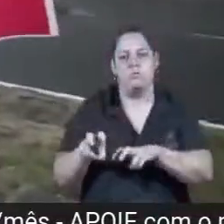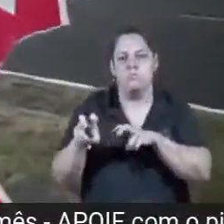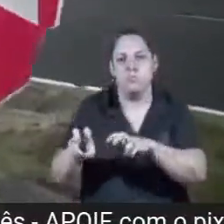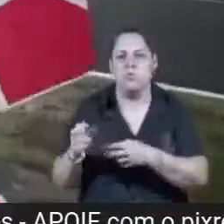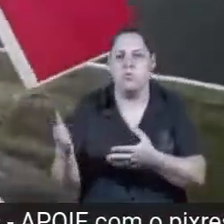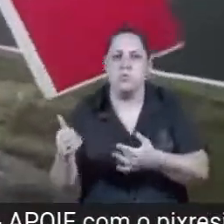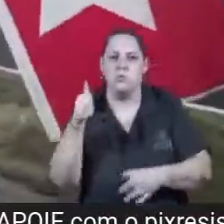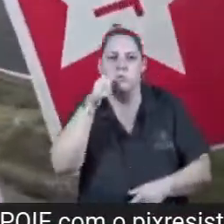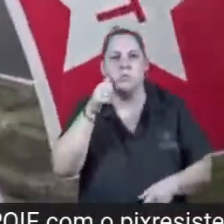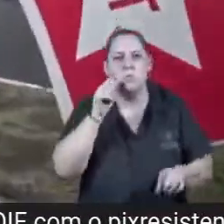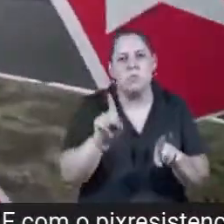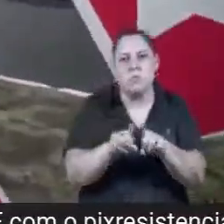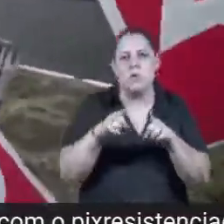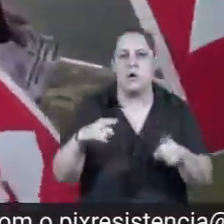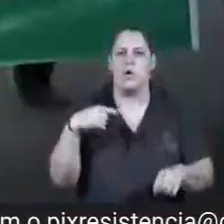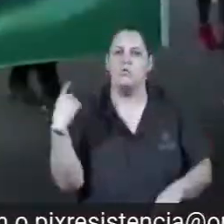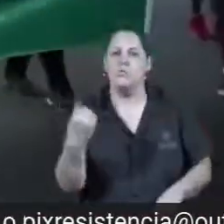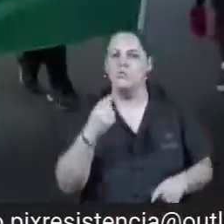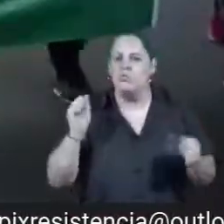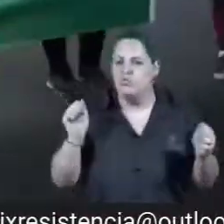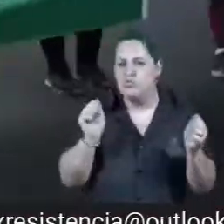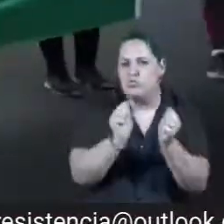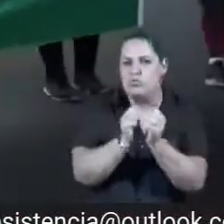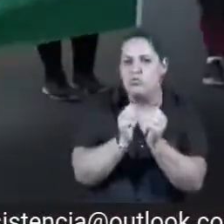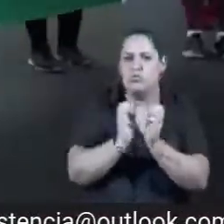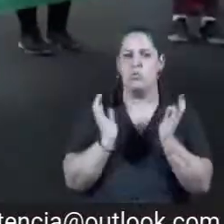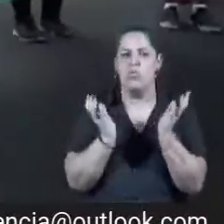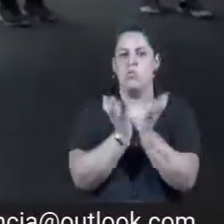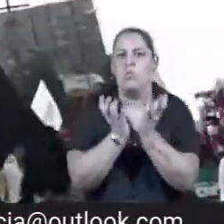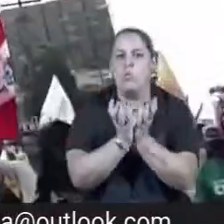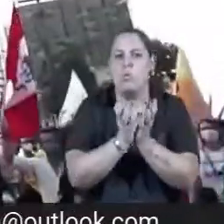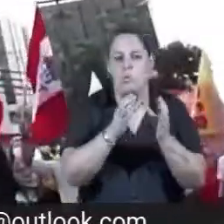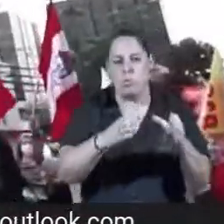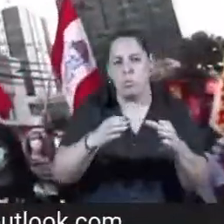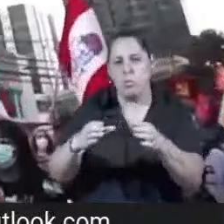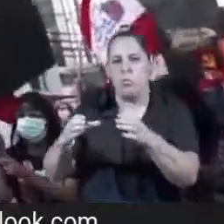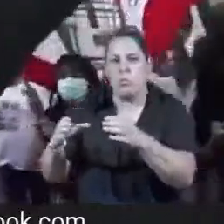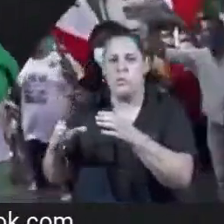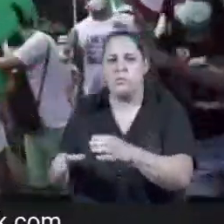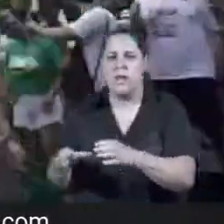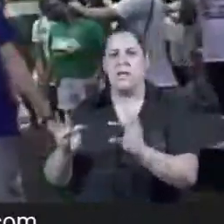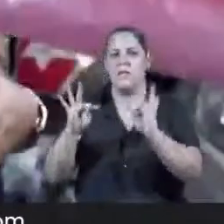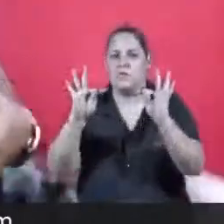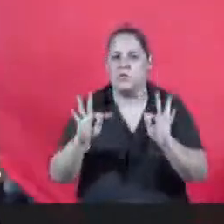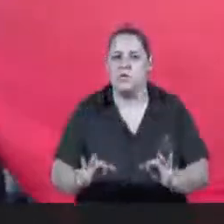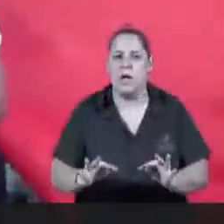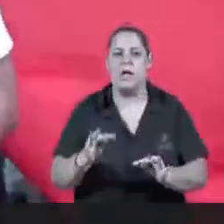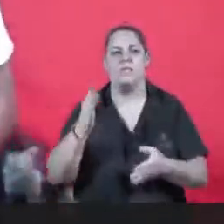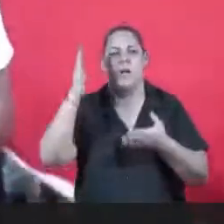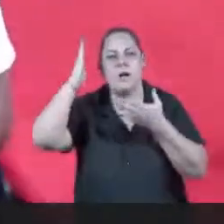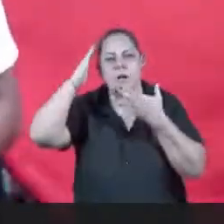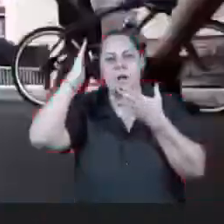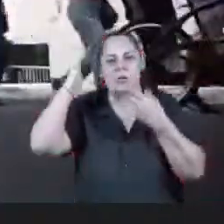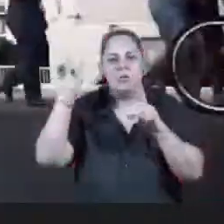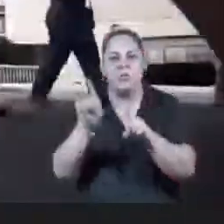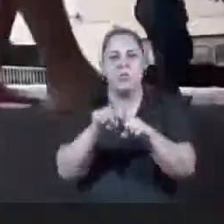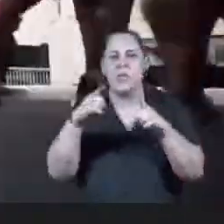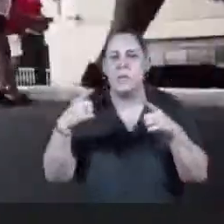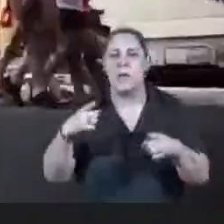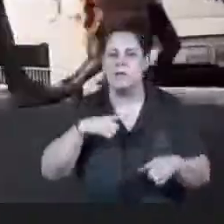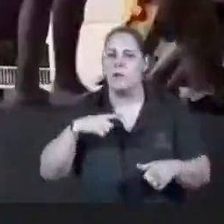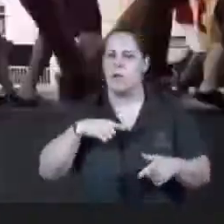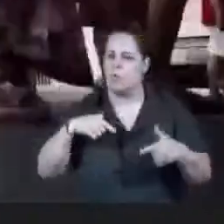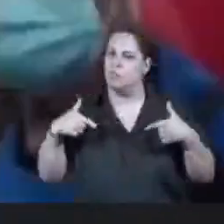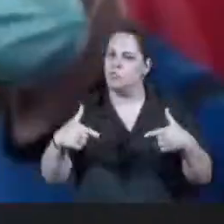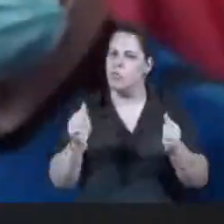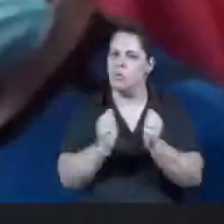e das mulheres. Ao nosso lado, as comunidades tradicionais, quilombolas e indígenas, que também carregam um legado para o